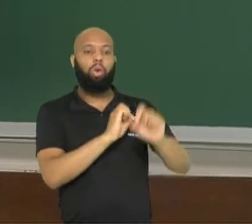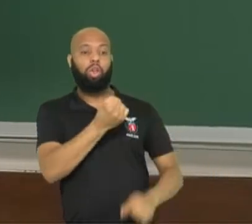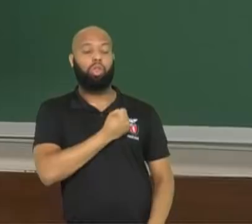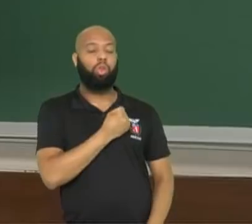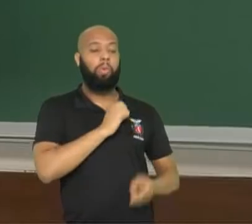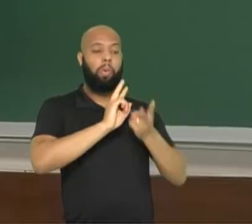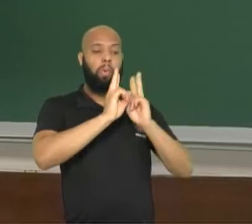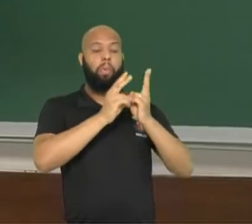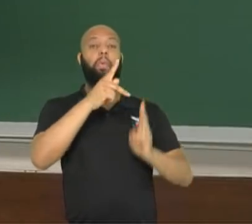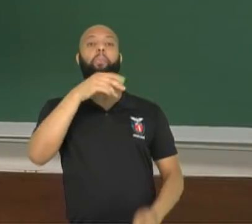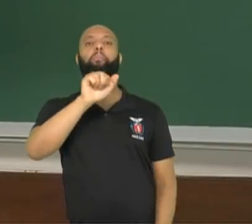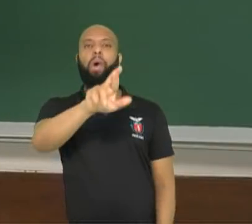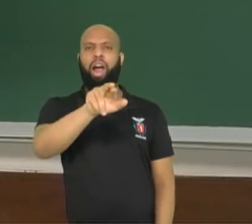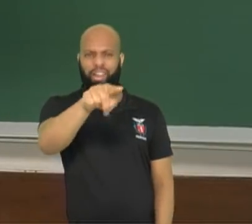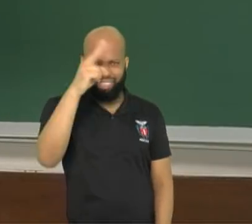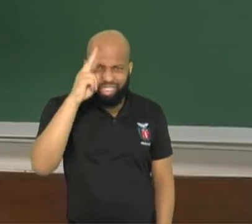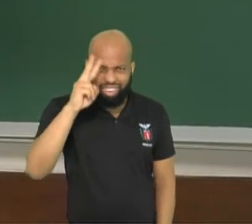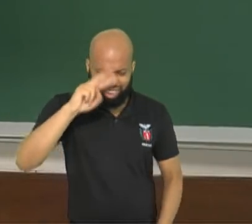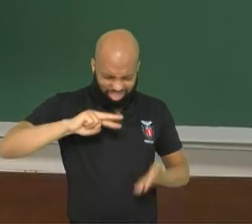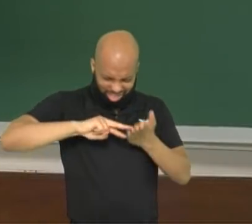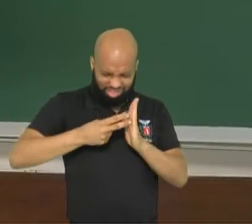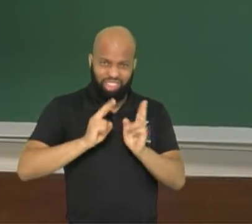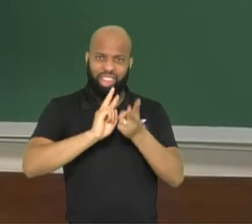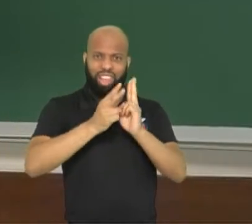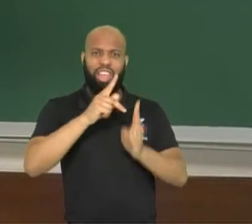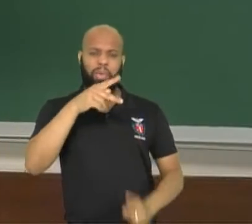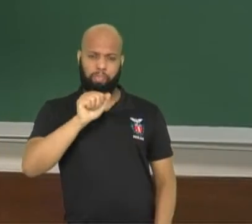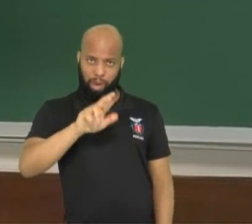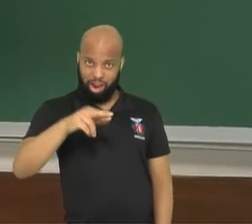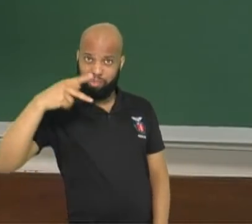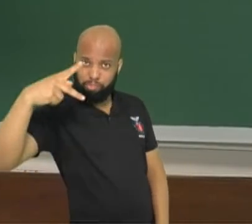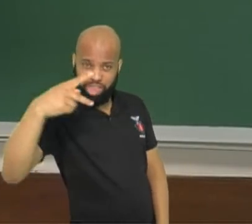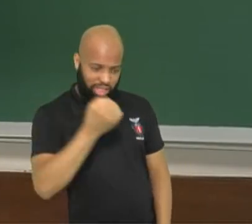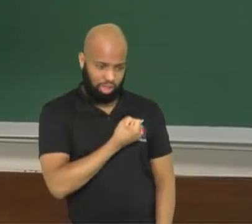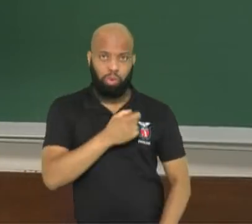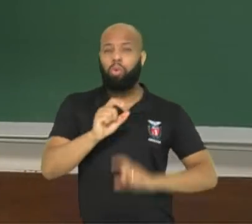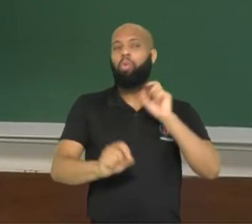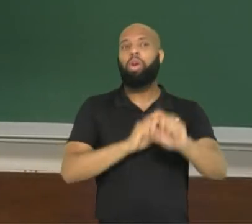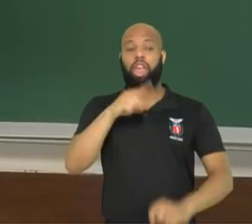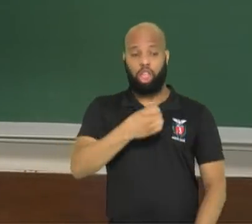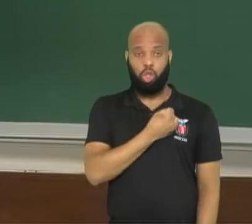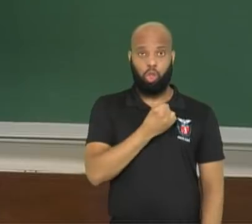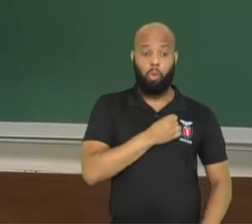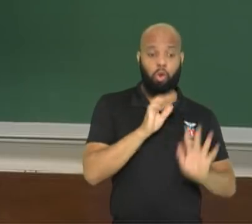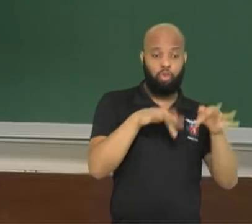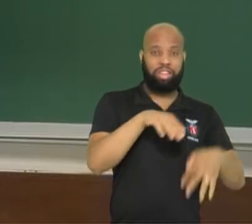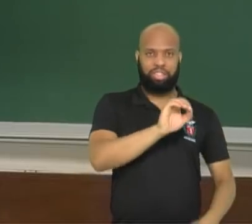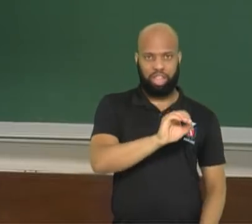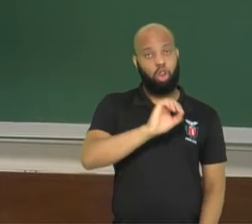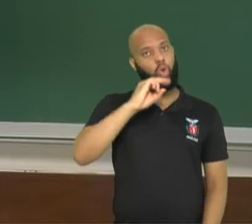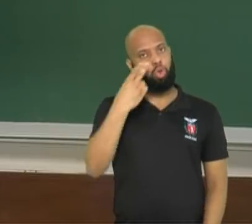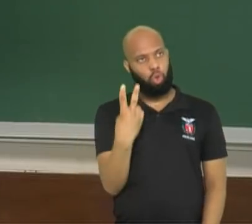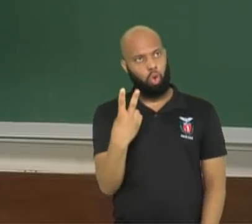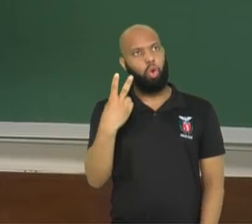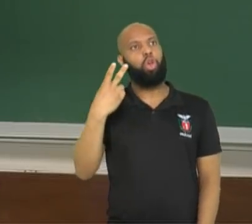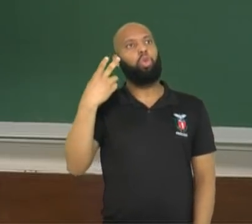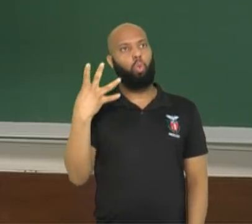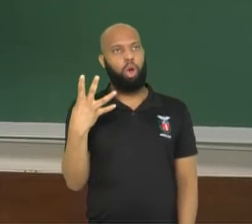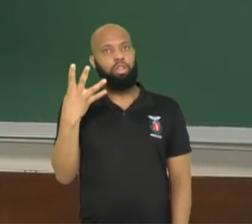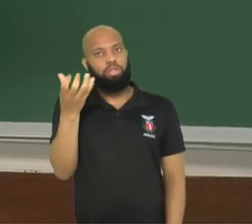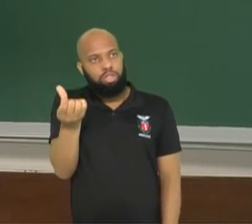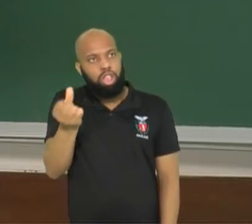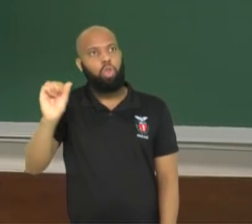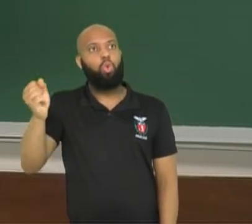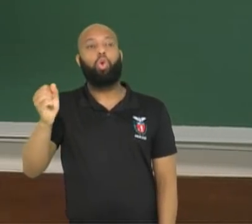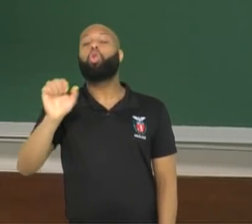números pares. Vocês lembram o que é o número par? O número par é o número que termina em 0, 2, 4, 6 e